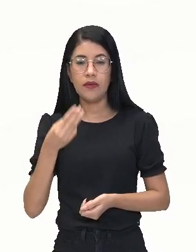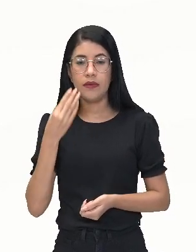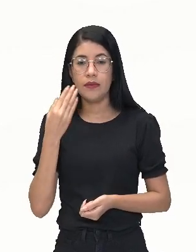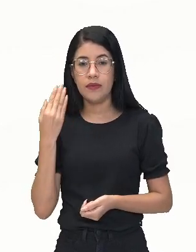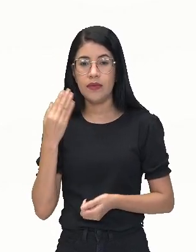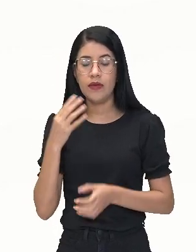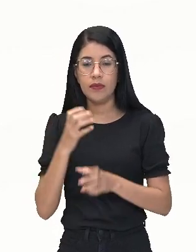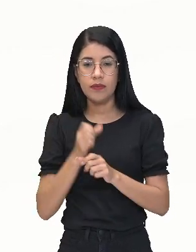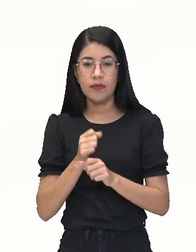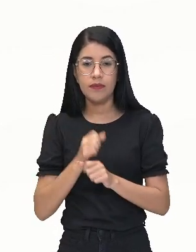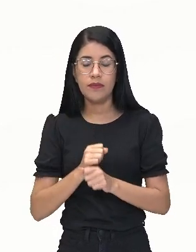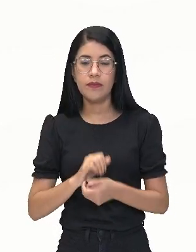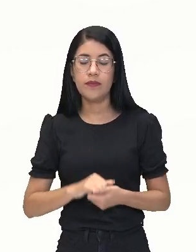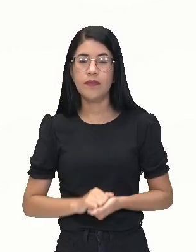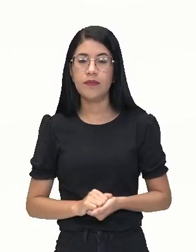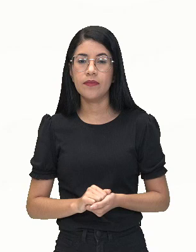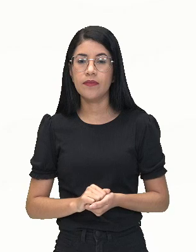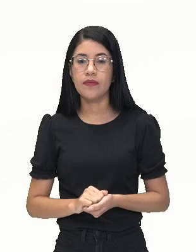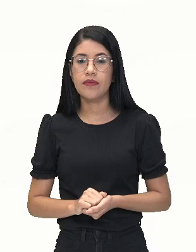bem didaticamente,